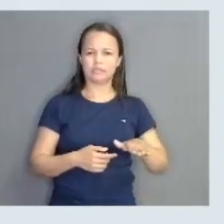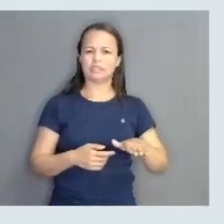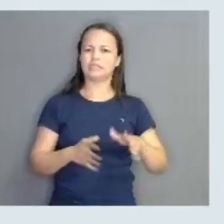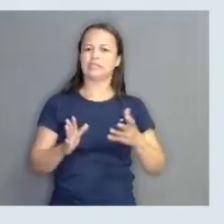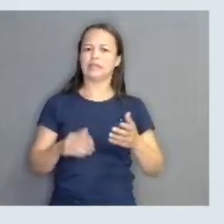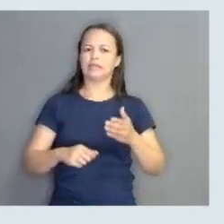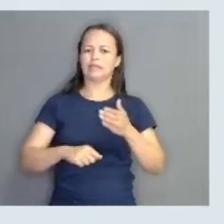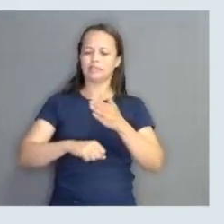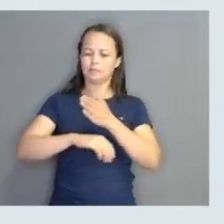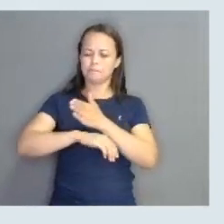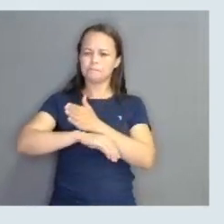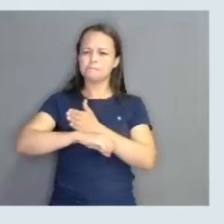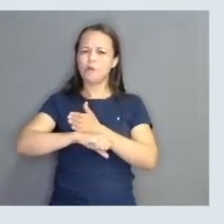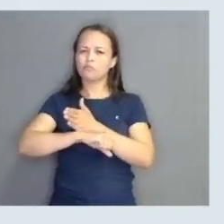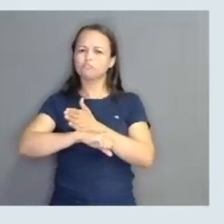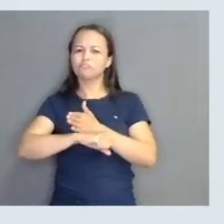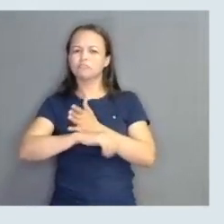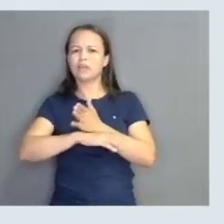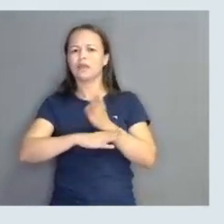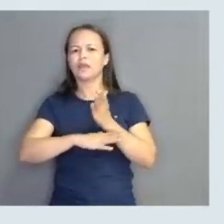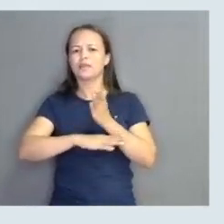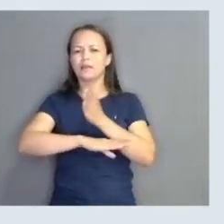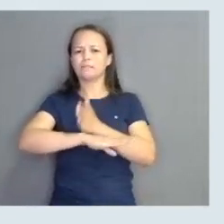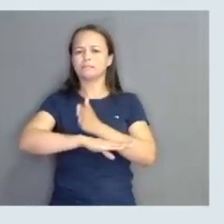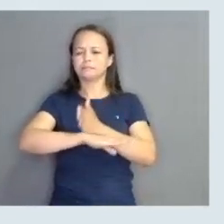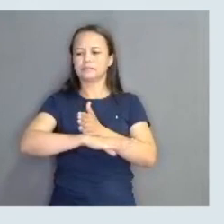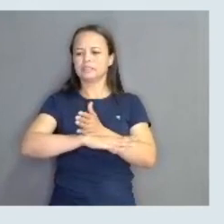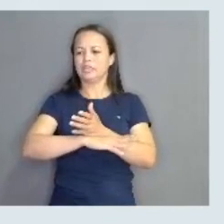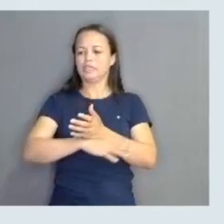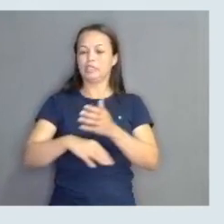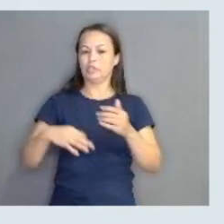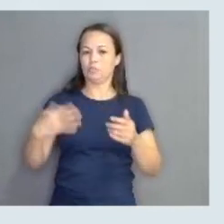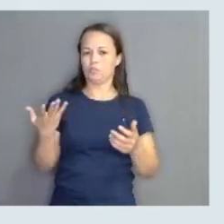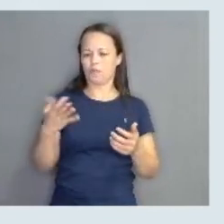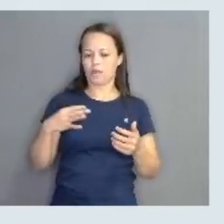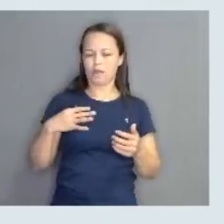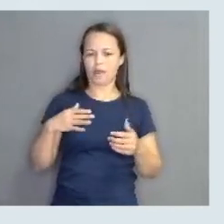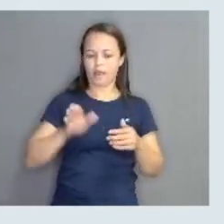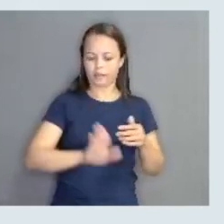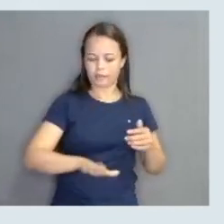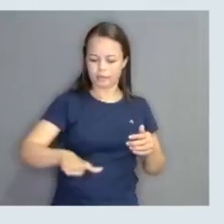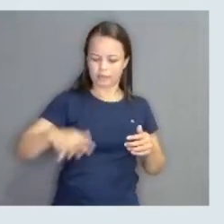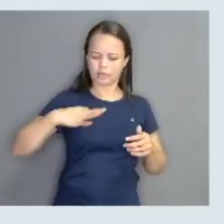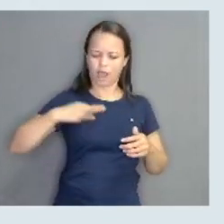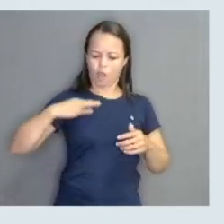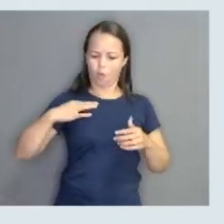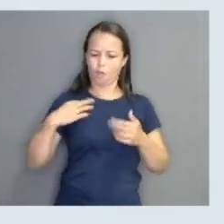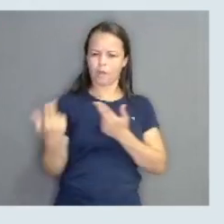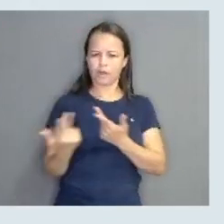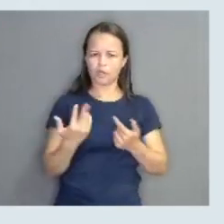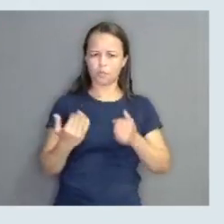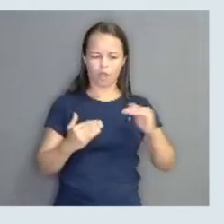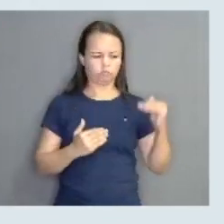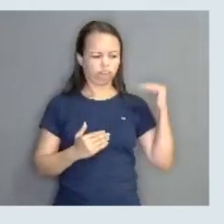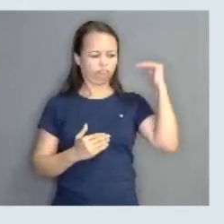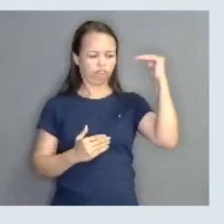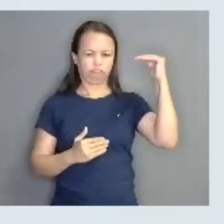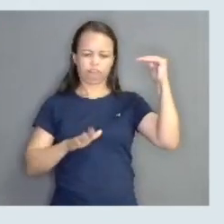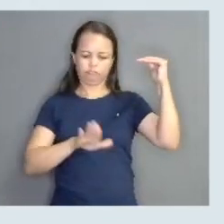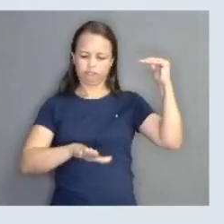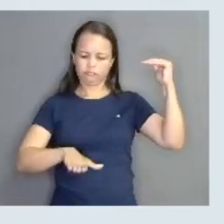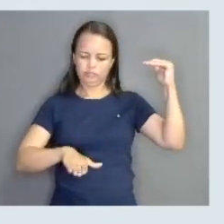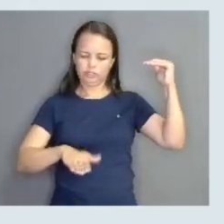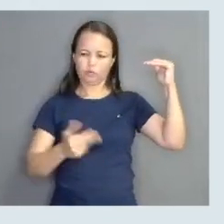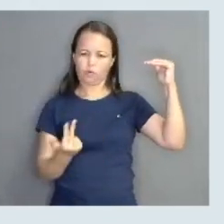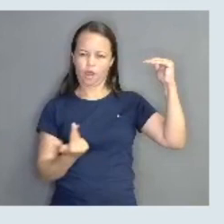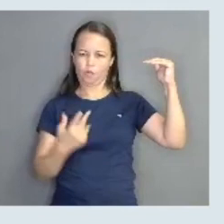moderna, vocês podem ver que uma criança ela se vestia praticamente igual a um adulto. Professor Flávio, peraí, se ela se vestia